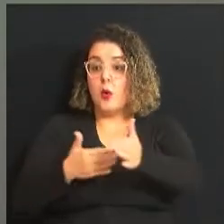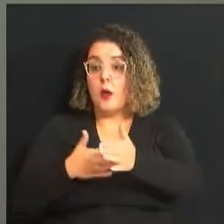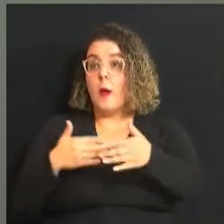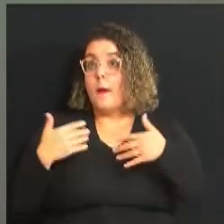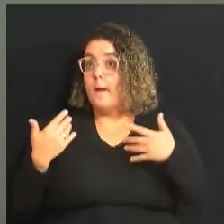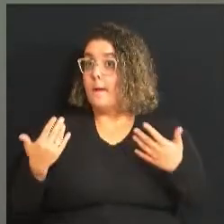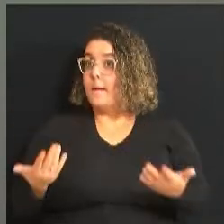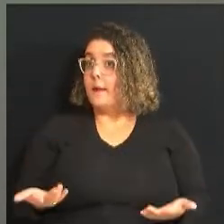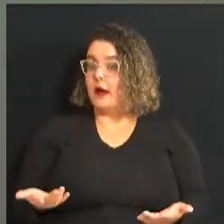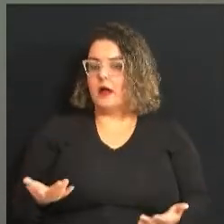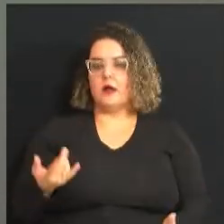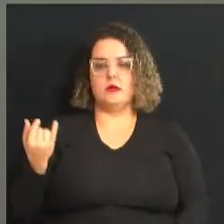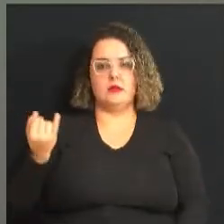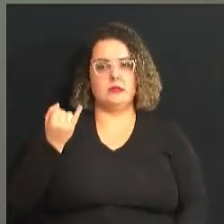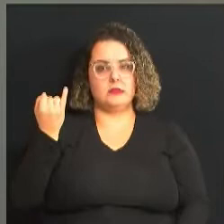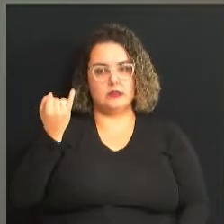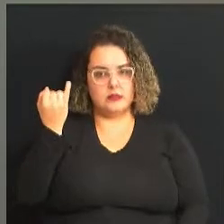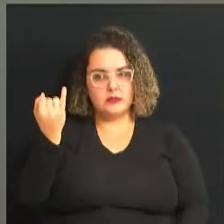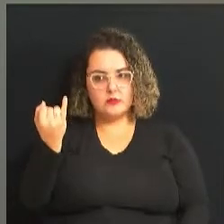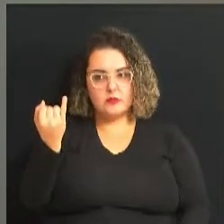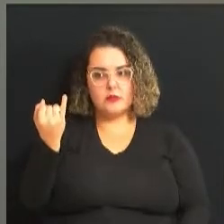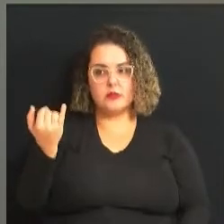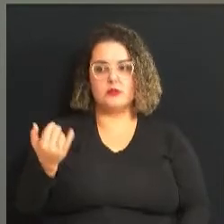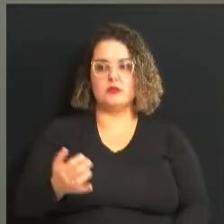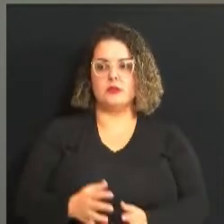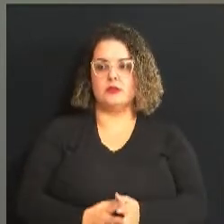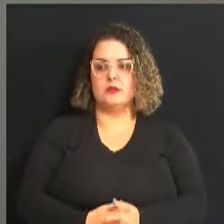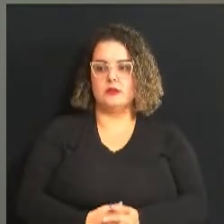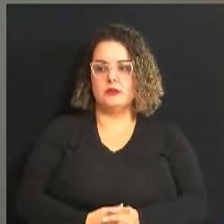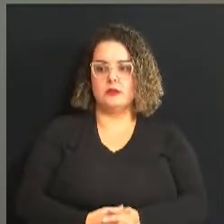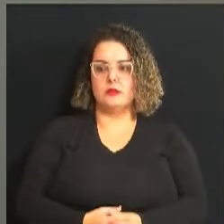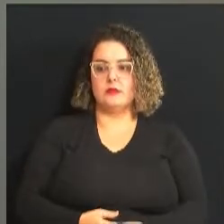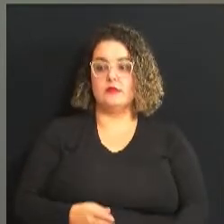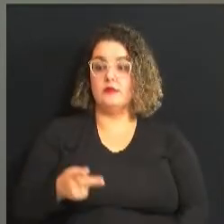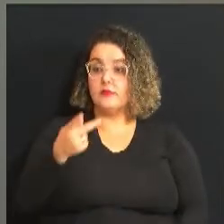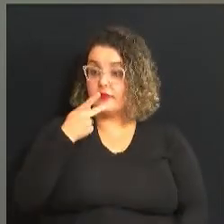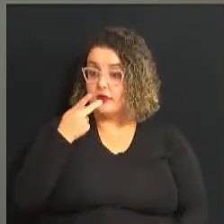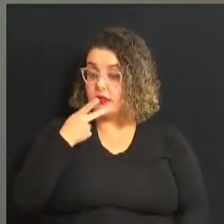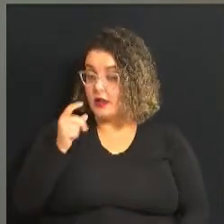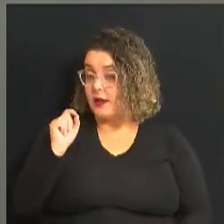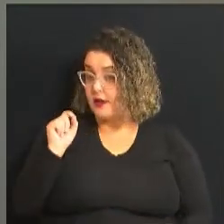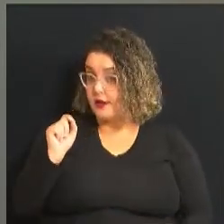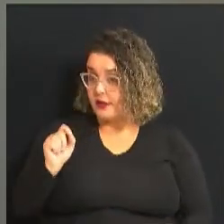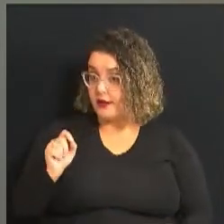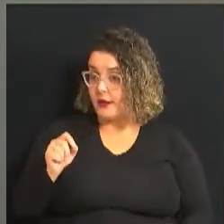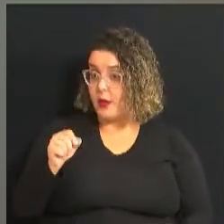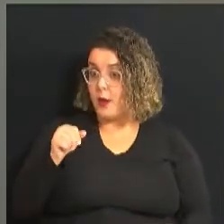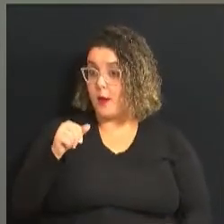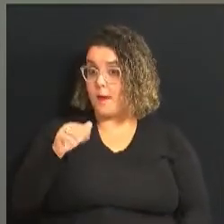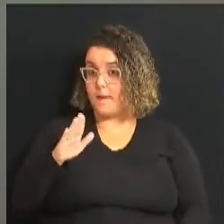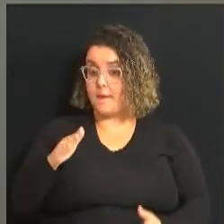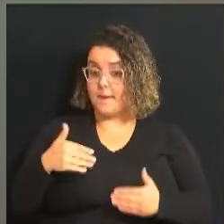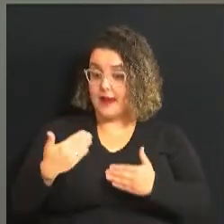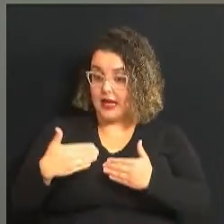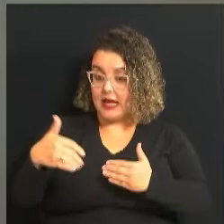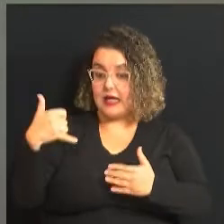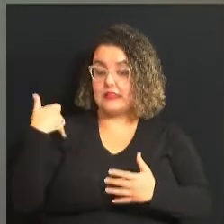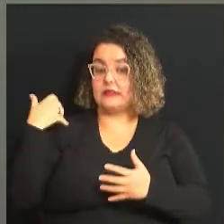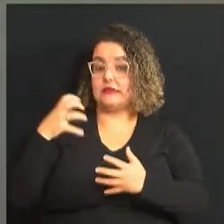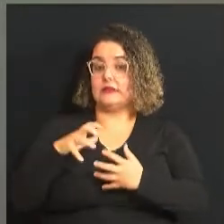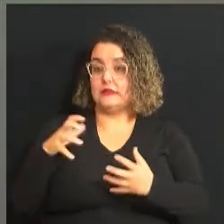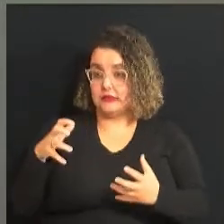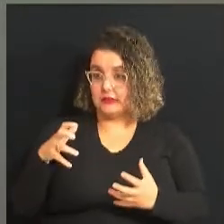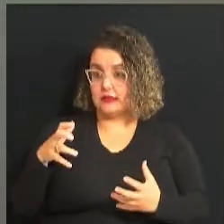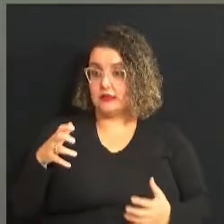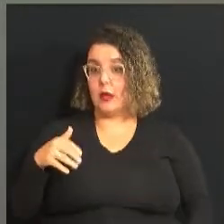é importante a gente salientar que quanto mais para frente for essa gravidez,